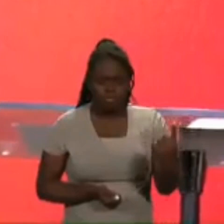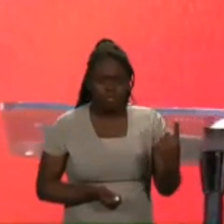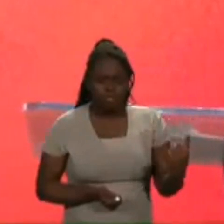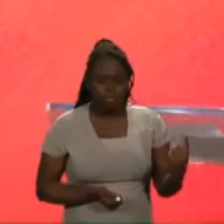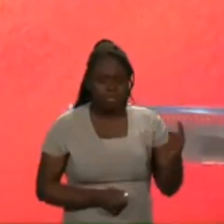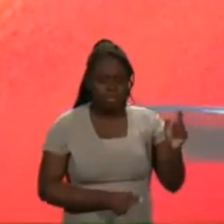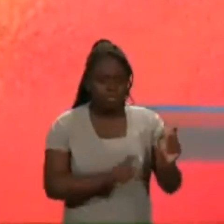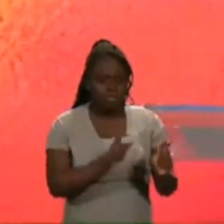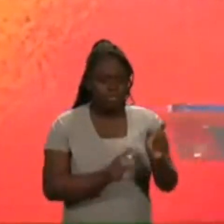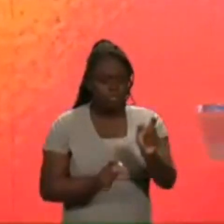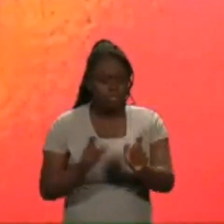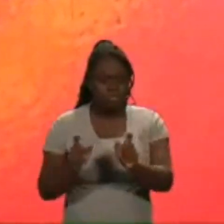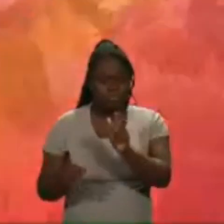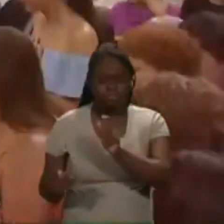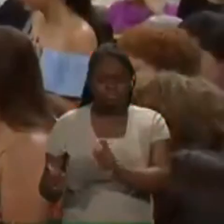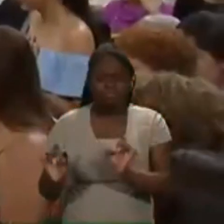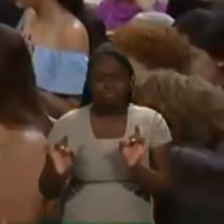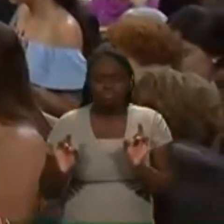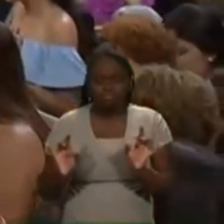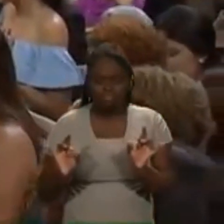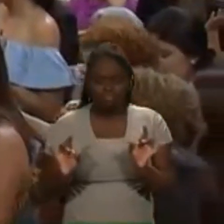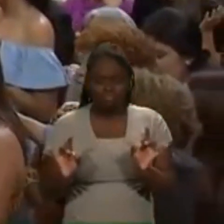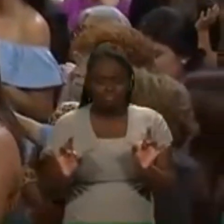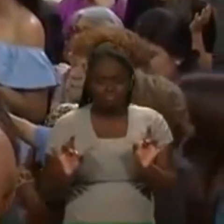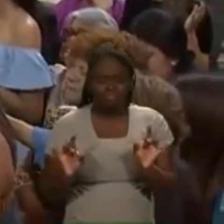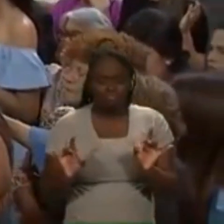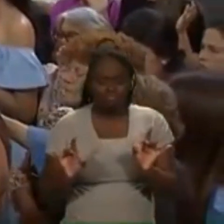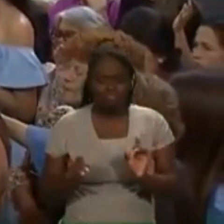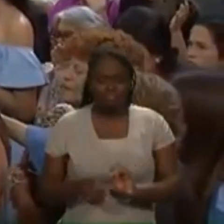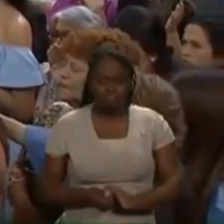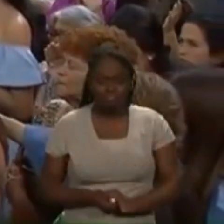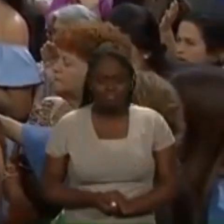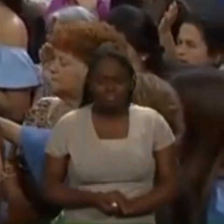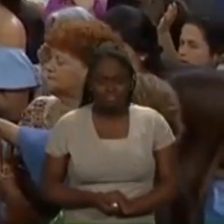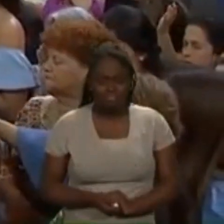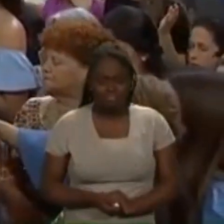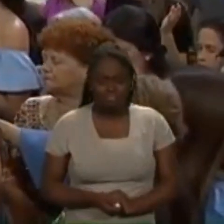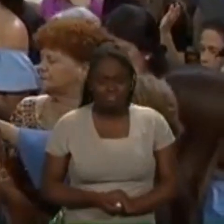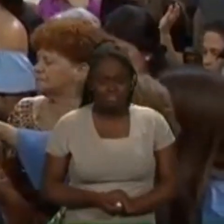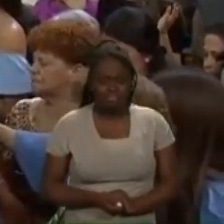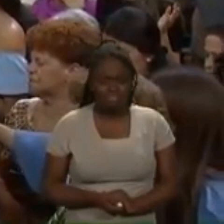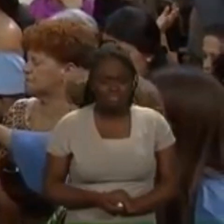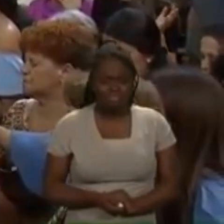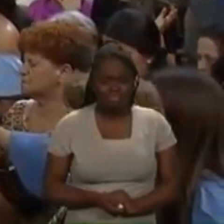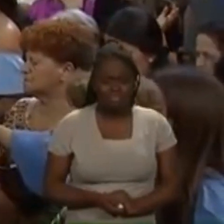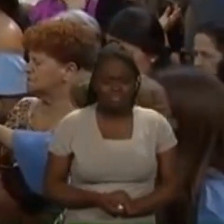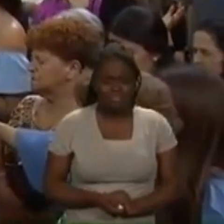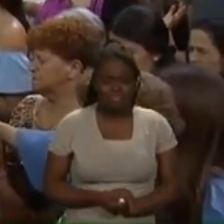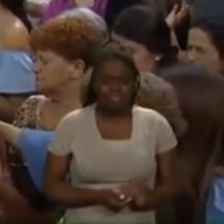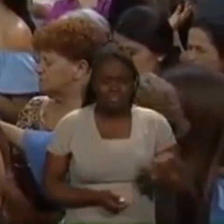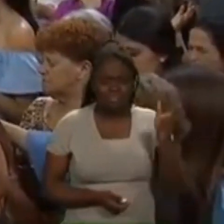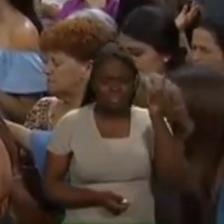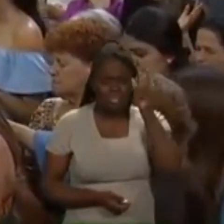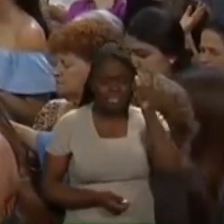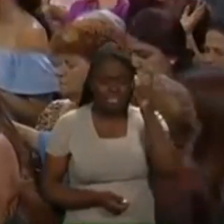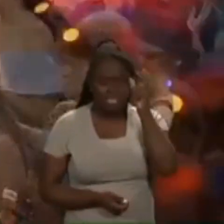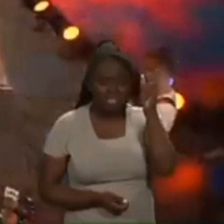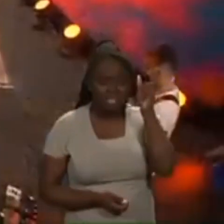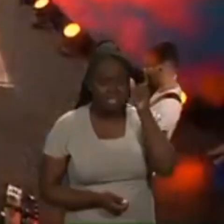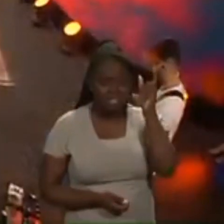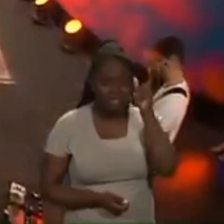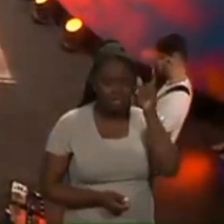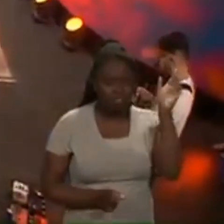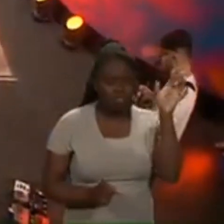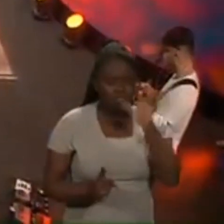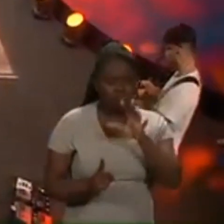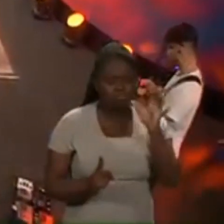Lagoinha vai muito além do Márcio, mas o Márcio, o Márcio respira a